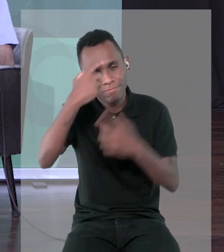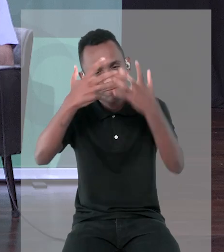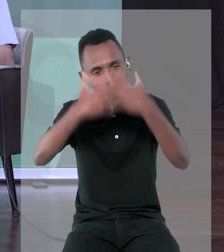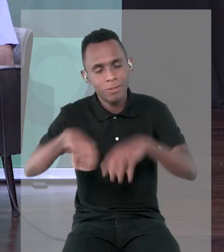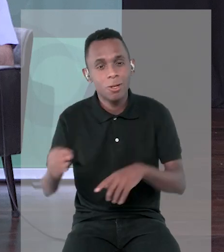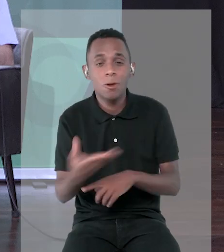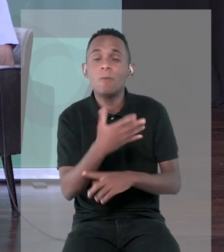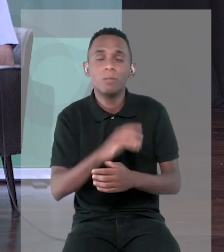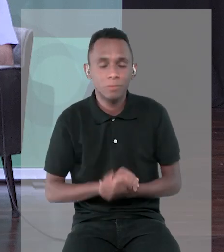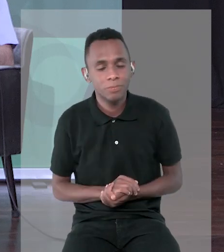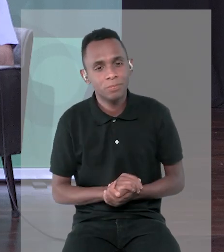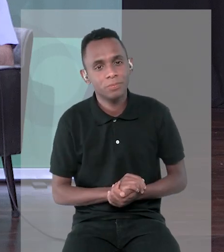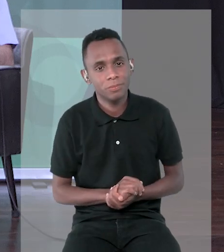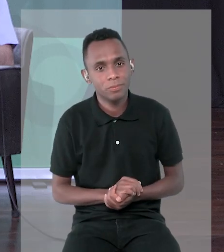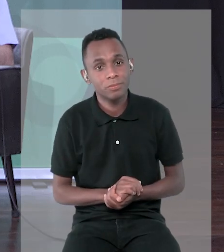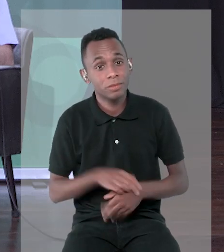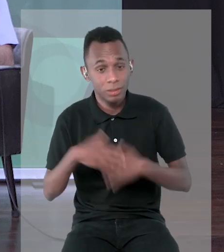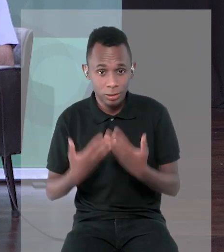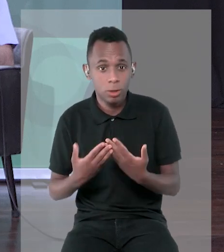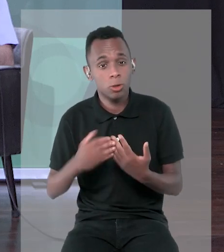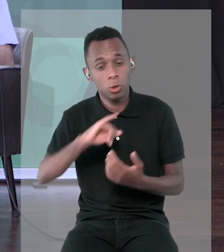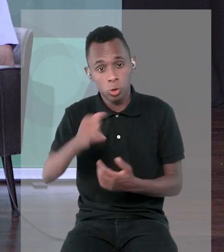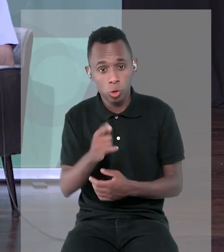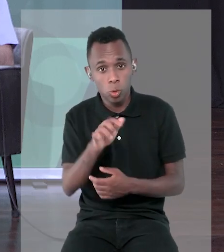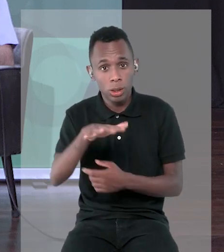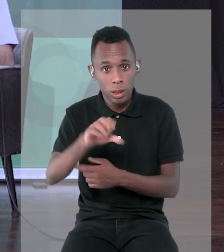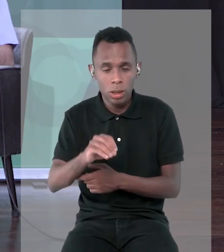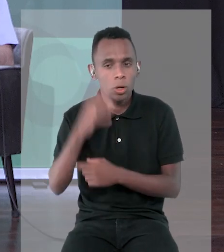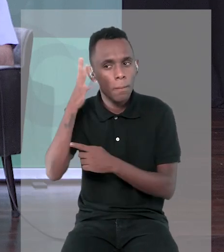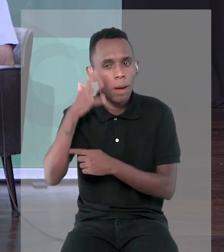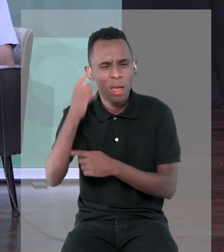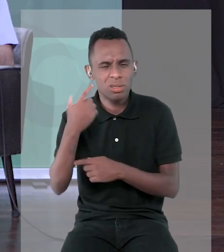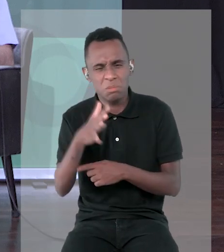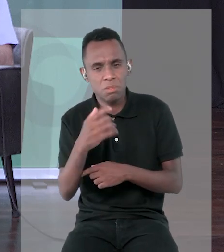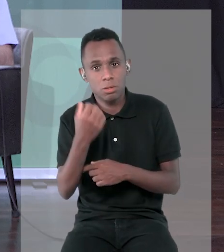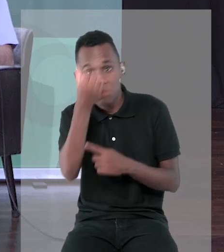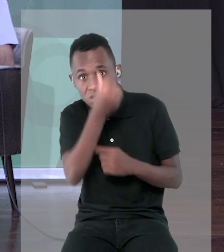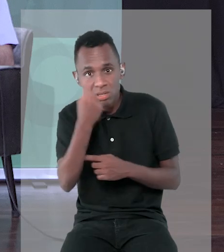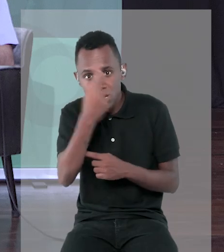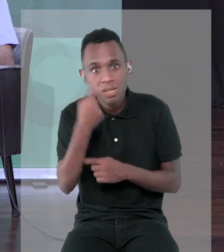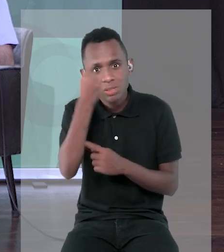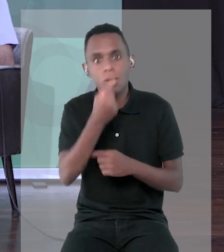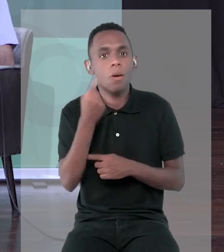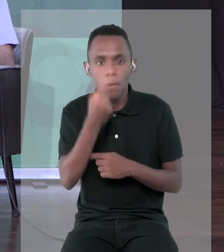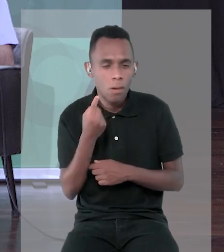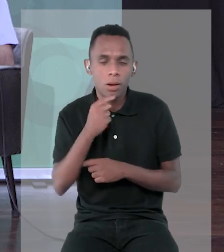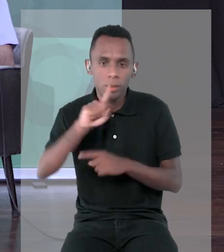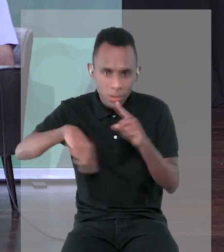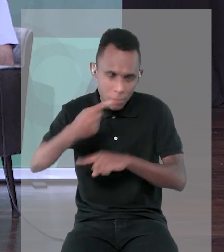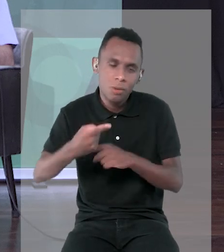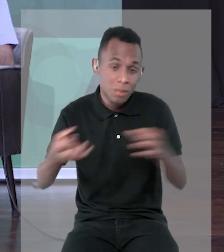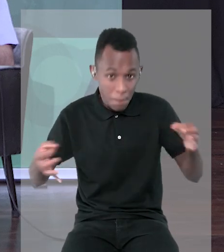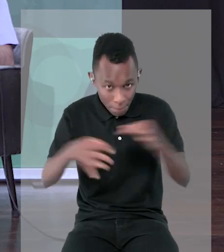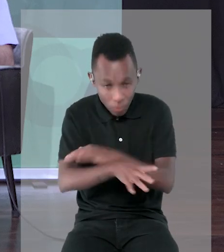pensamento. Tá? Juliano vai fazer uma palestra de aproximadamente 6 horas. Logo depois, quem sobreviver, a gente pode jantar,